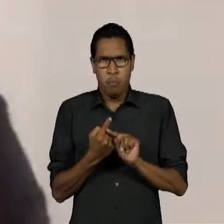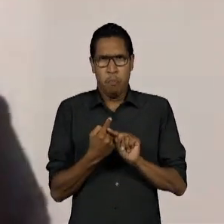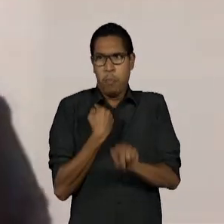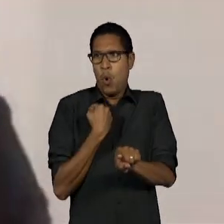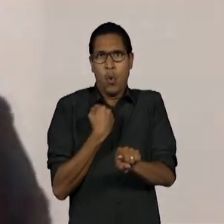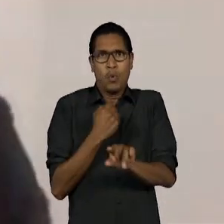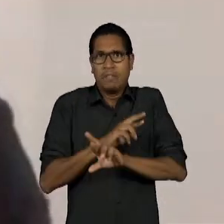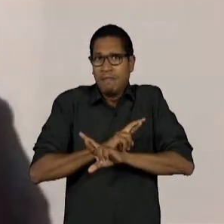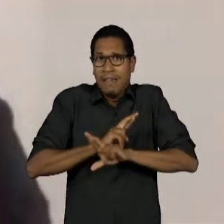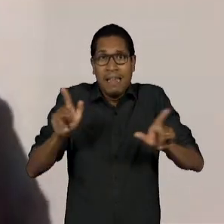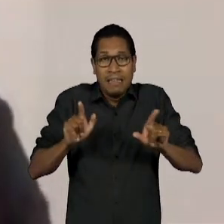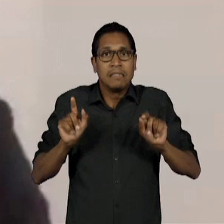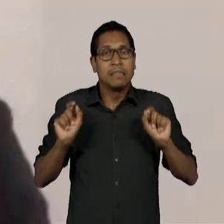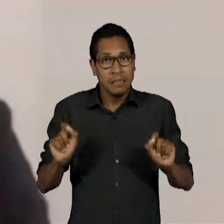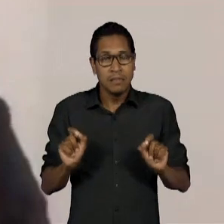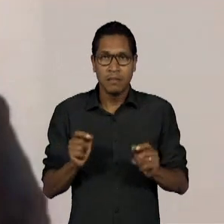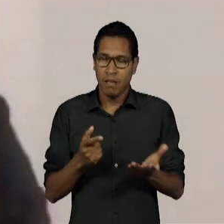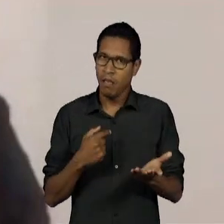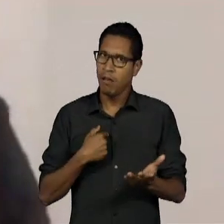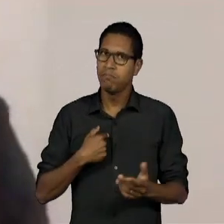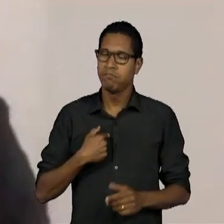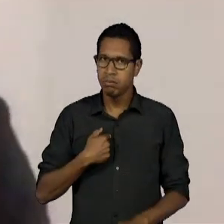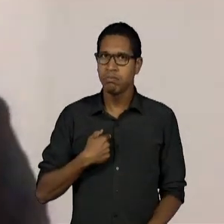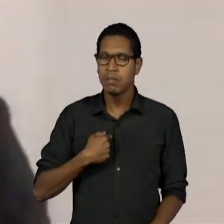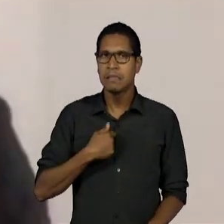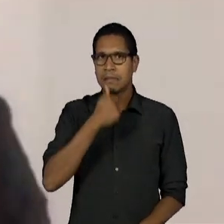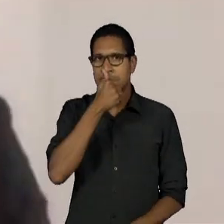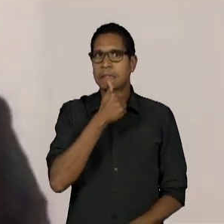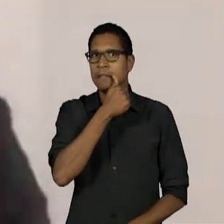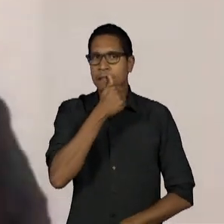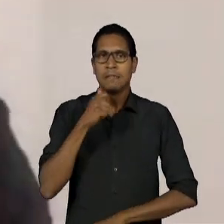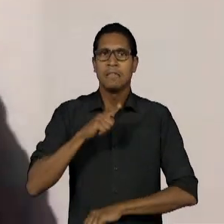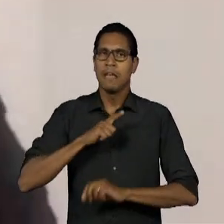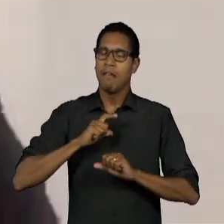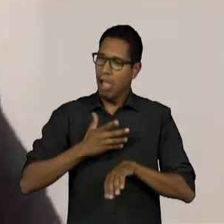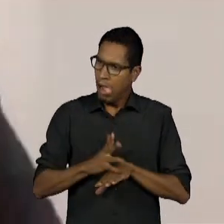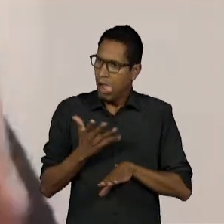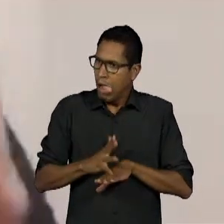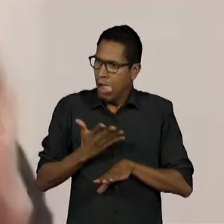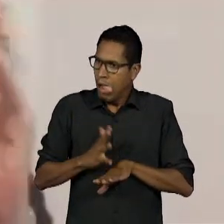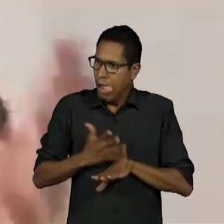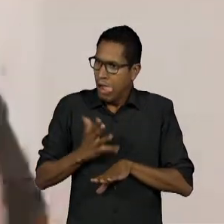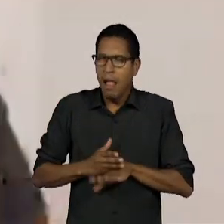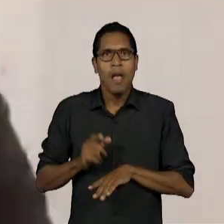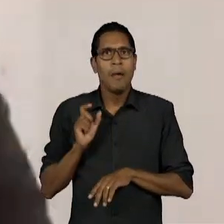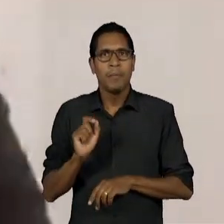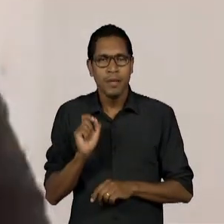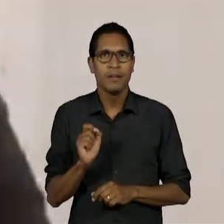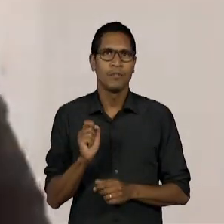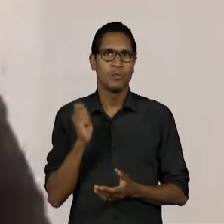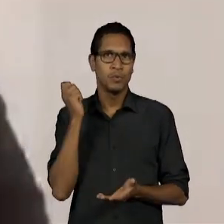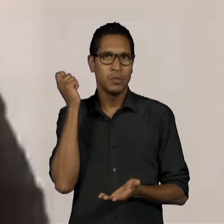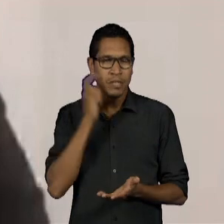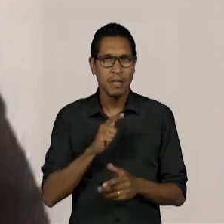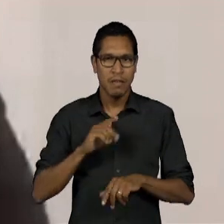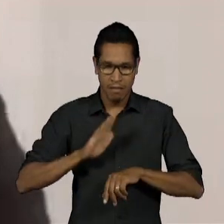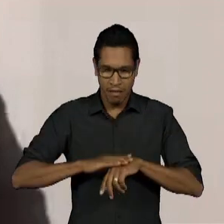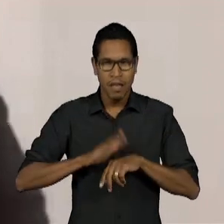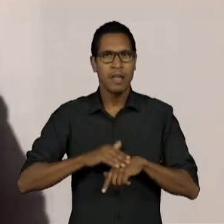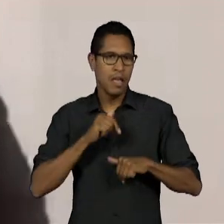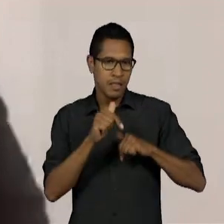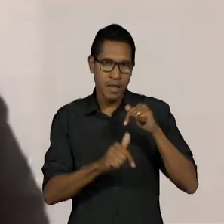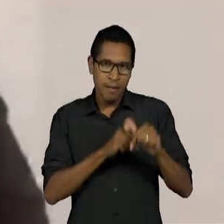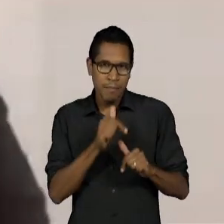um exercício extraordinário, porque até eu completar o trabalho